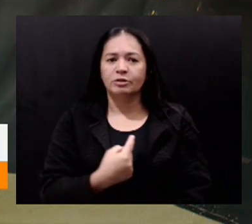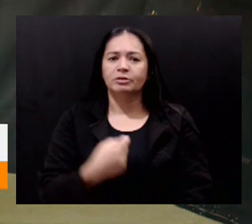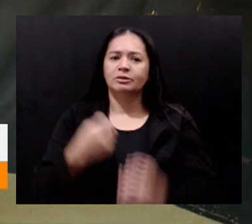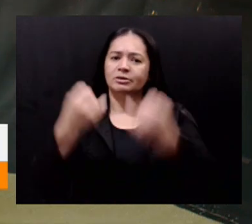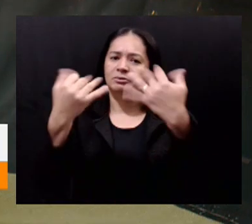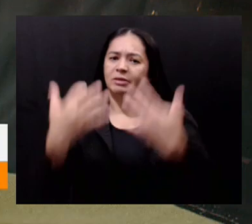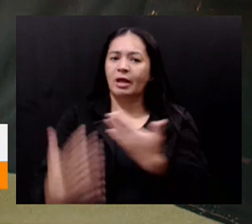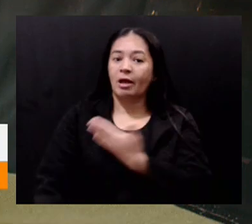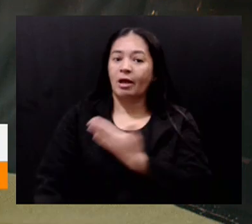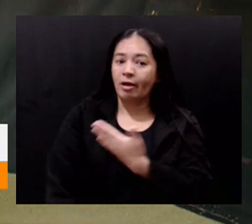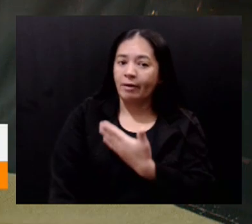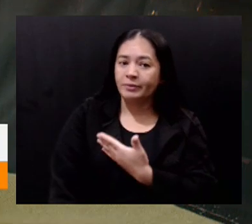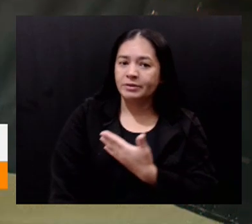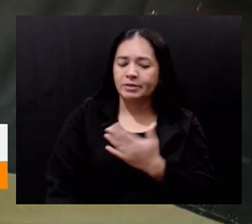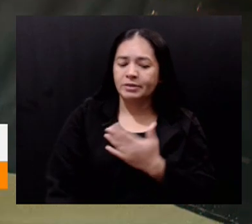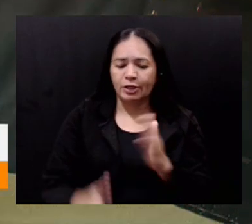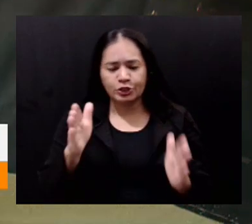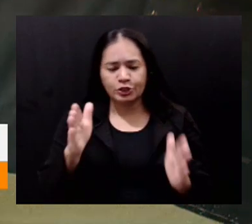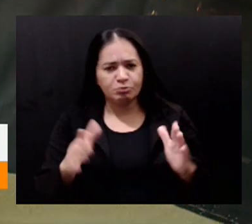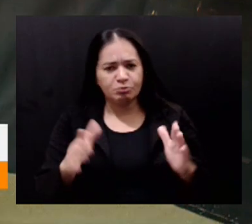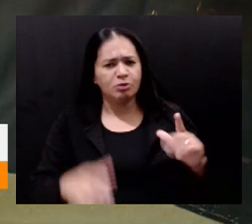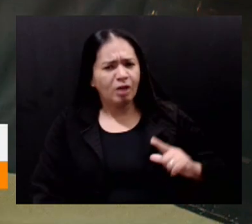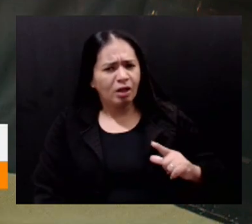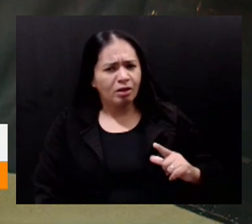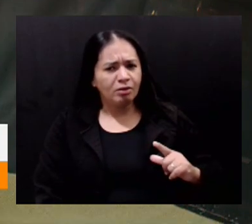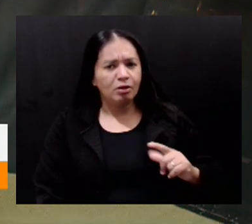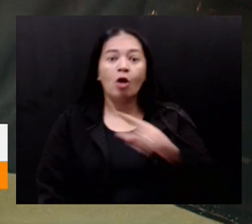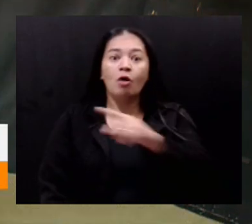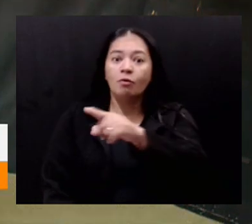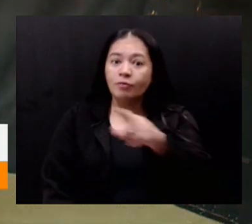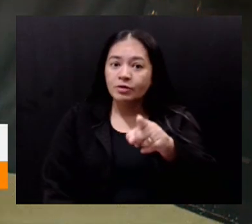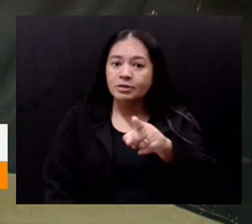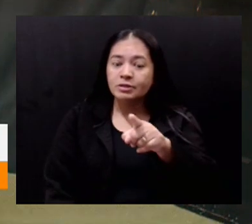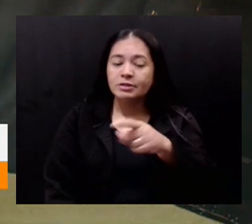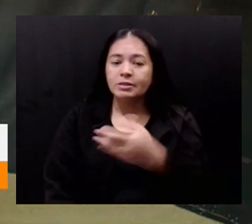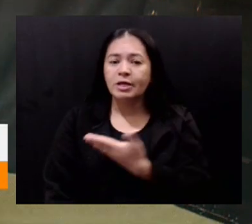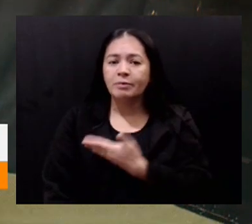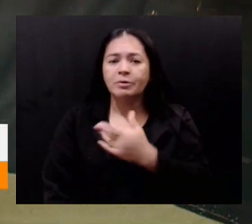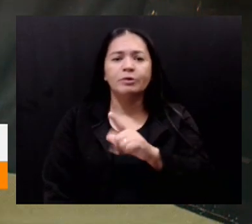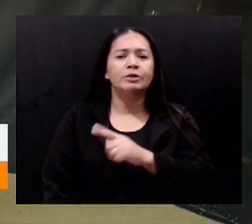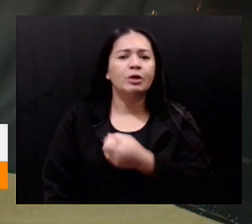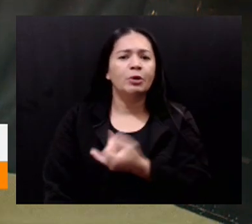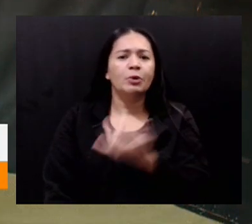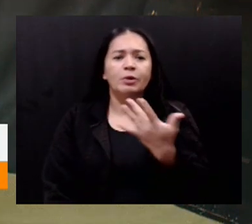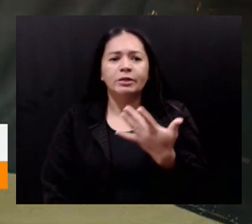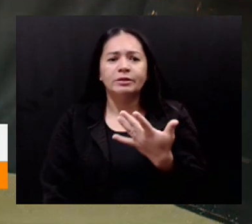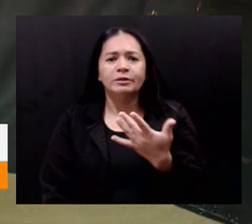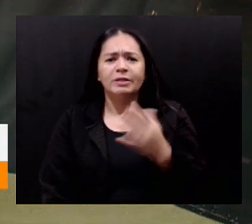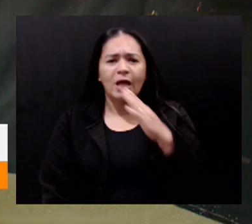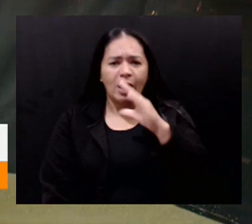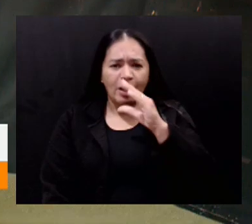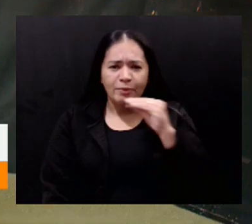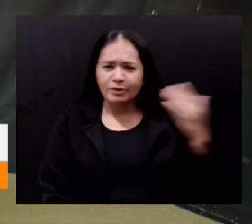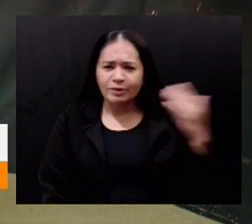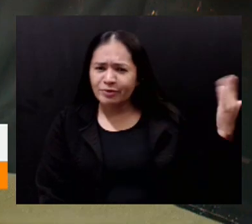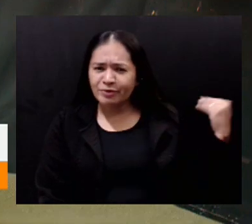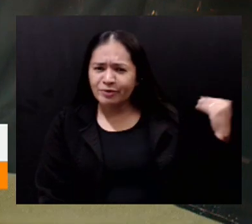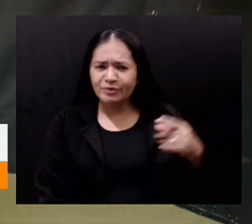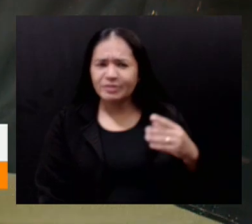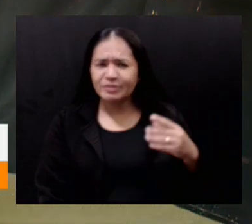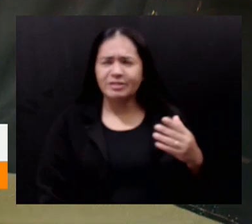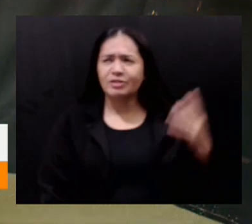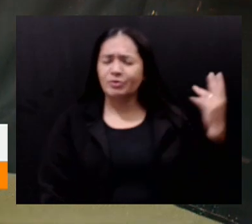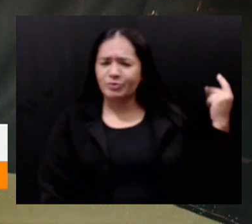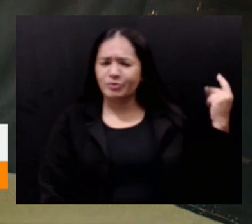fases? Quantos amigos você tem? Sabe aquele amigo de infância que você não fala mais? Ou aquele colega recente com quem você criou